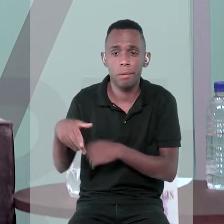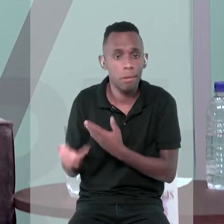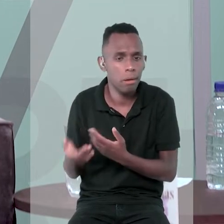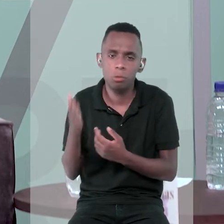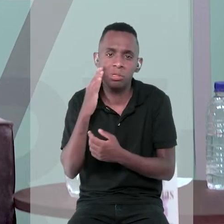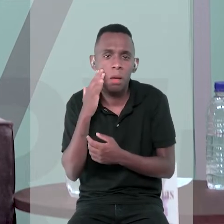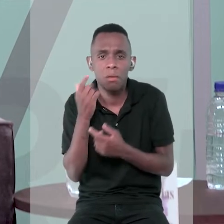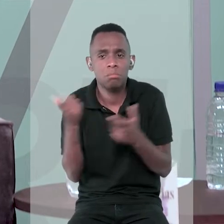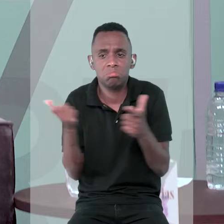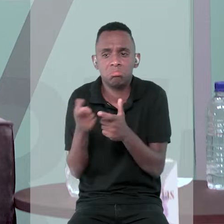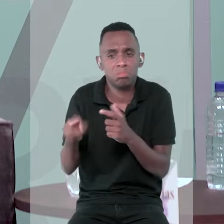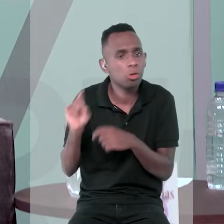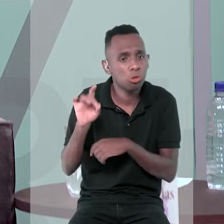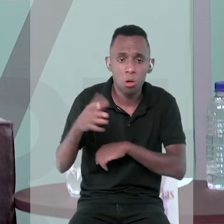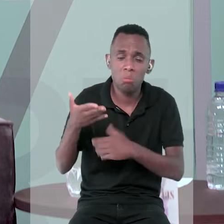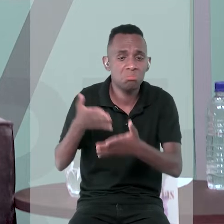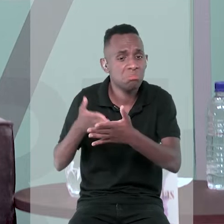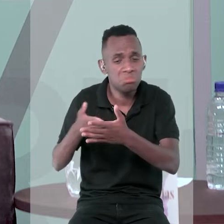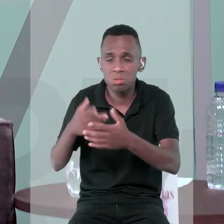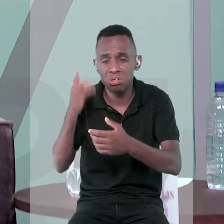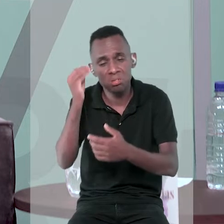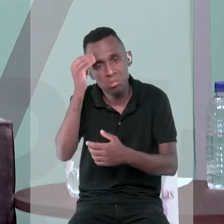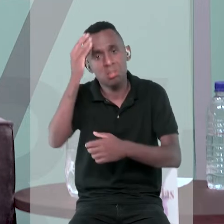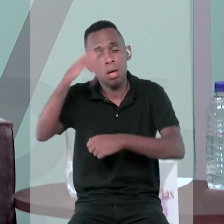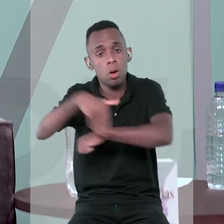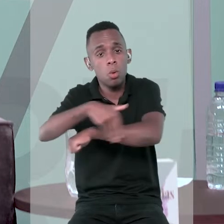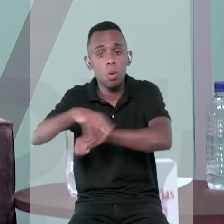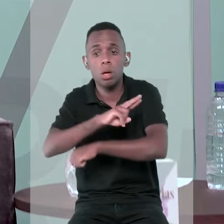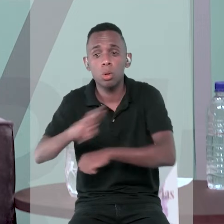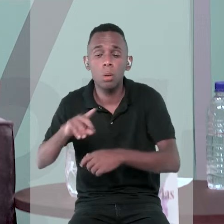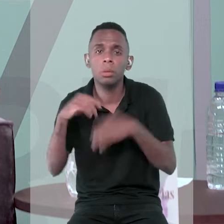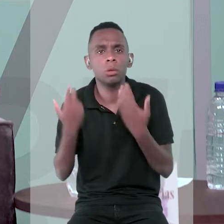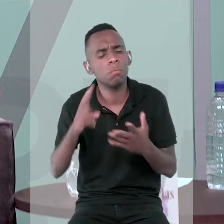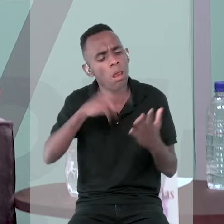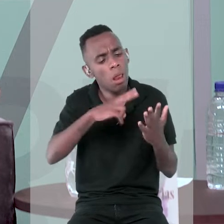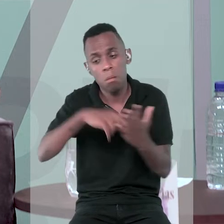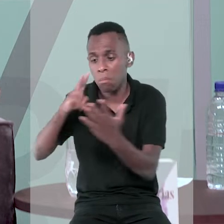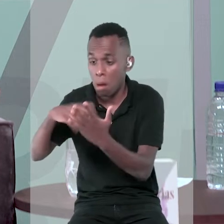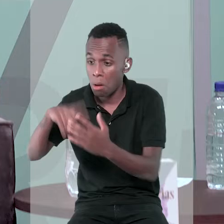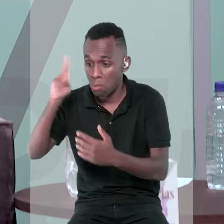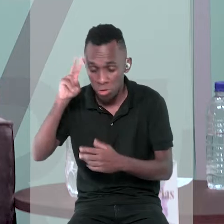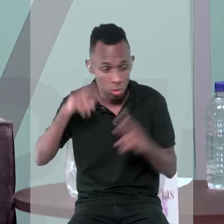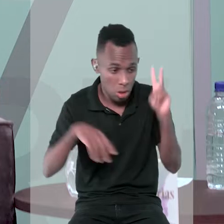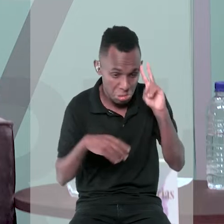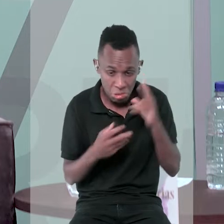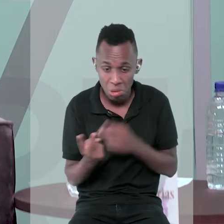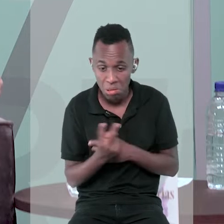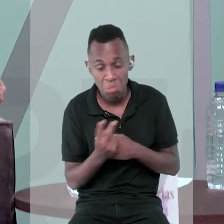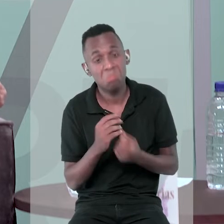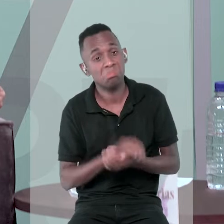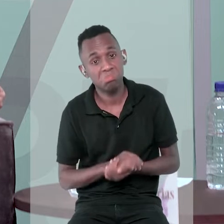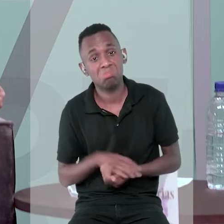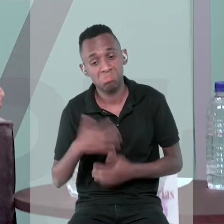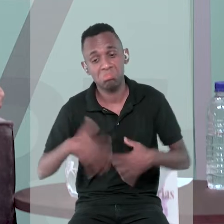sabia pouco mais do que a rua de Ipanema. E aí, quando você vai lendo as histórias dessas mulheres, é uma